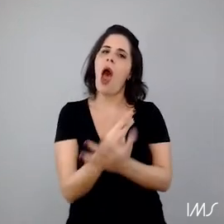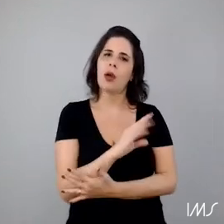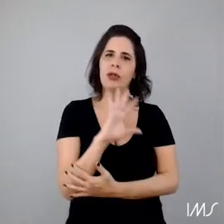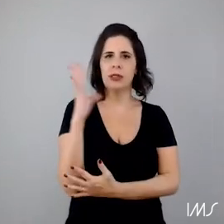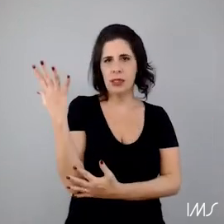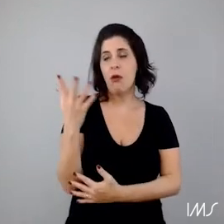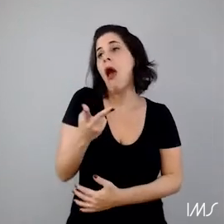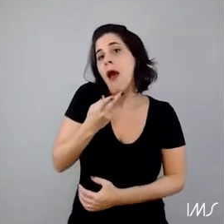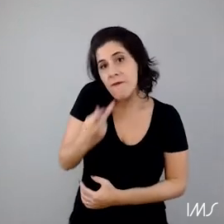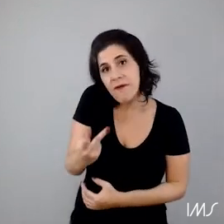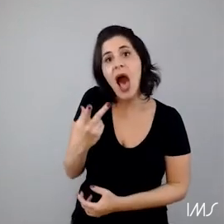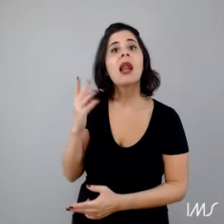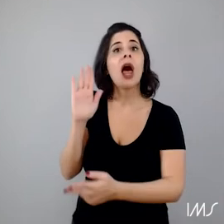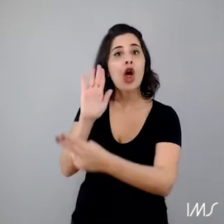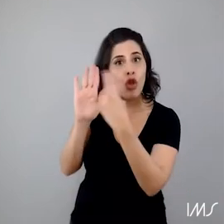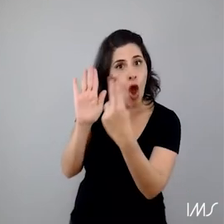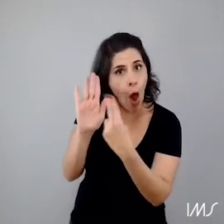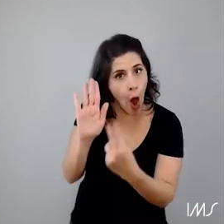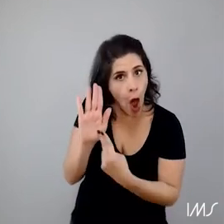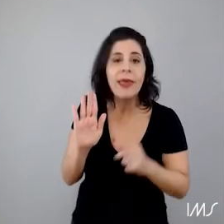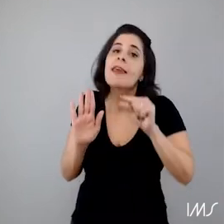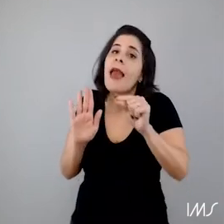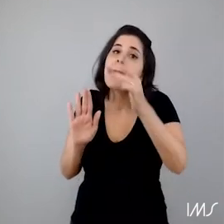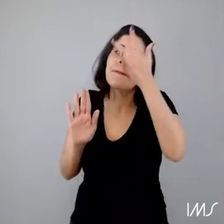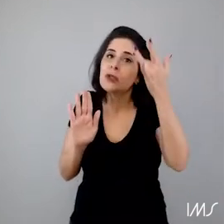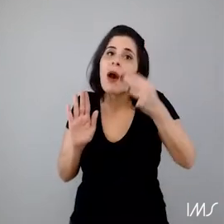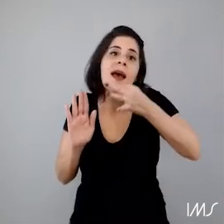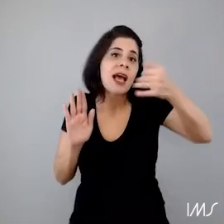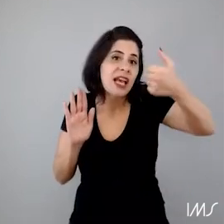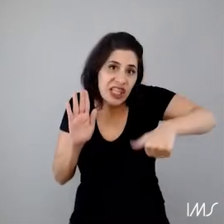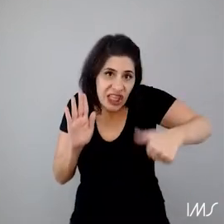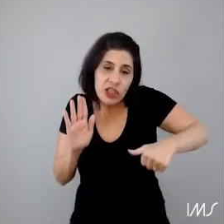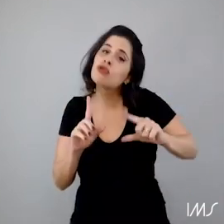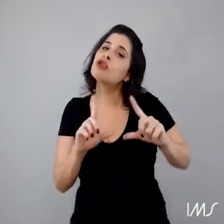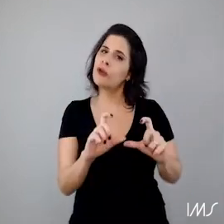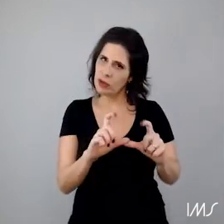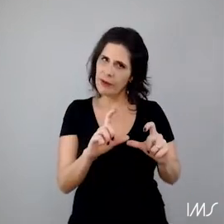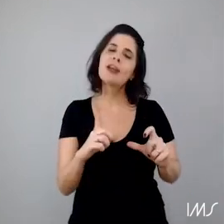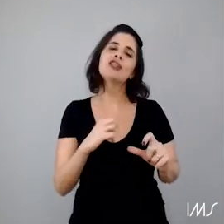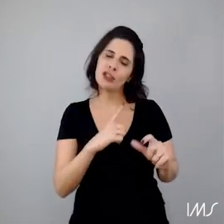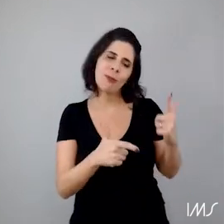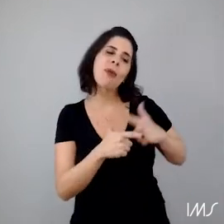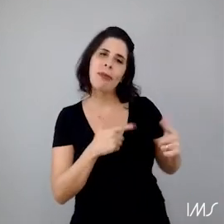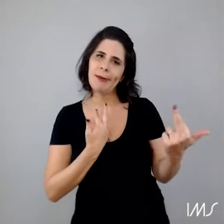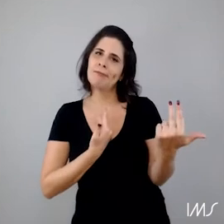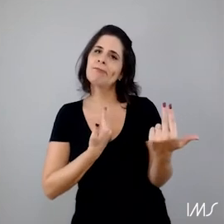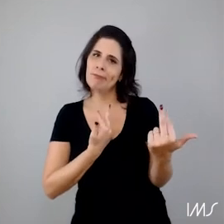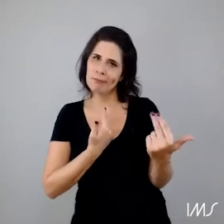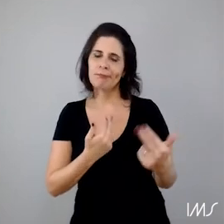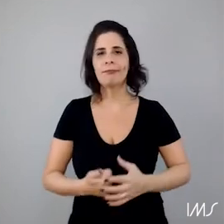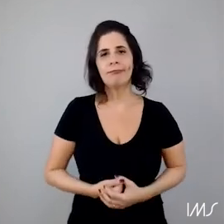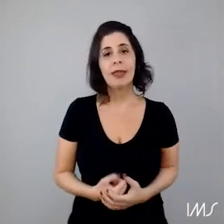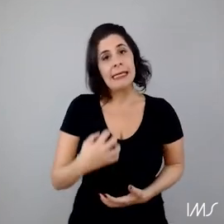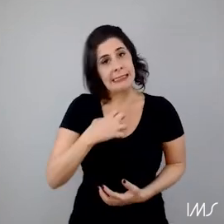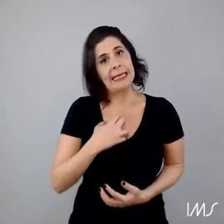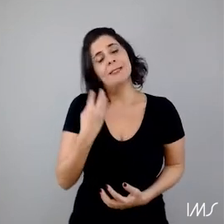generosamente o nome dos outros críticos de fotografia que, evidentemente, passavam pelo mesmo problema.